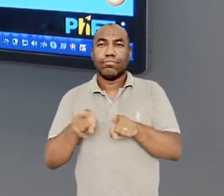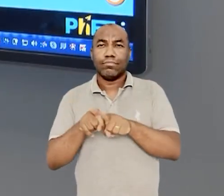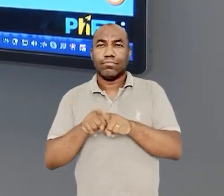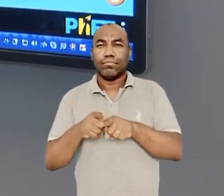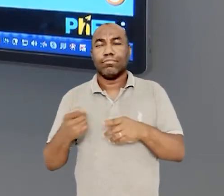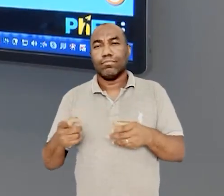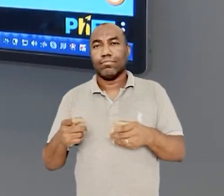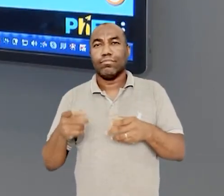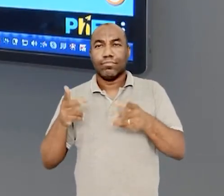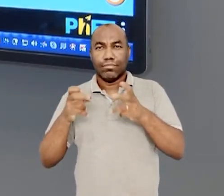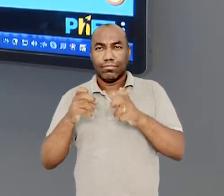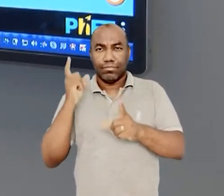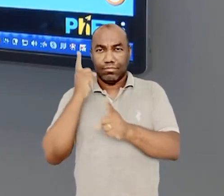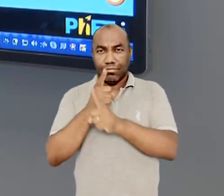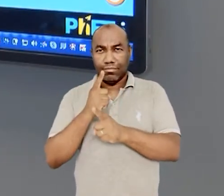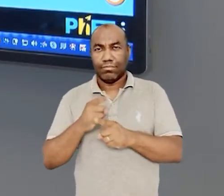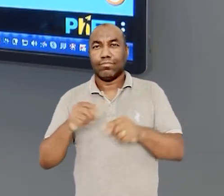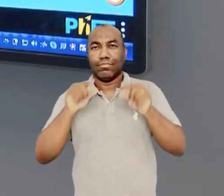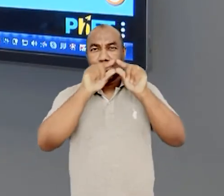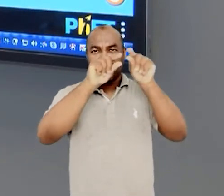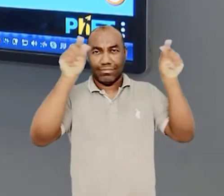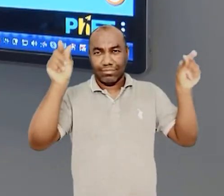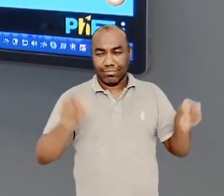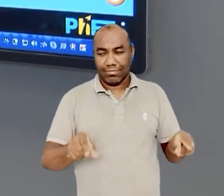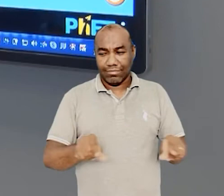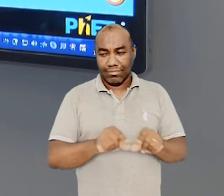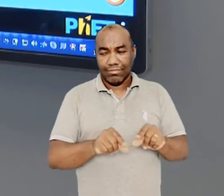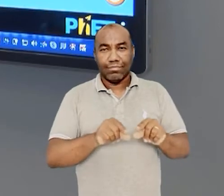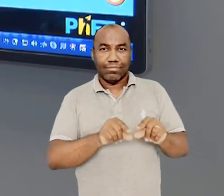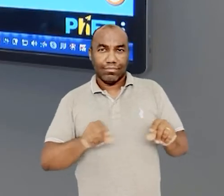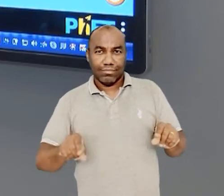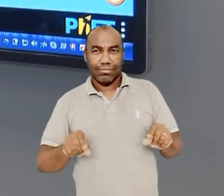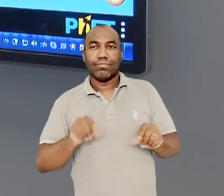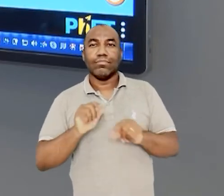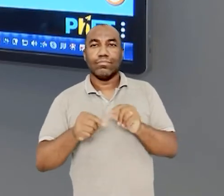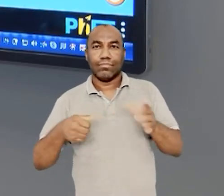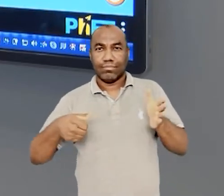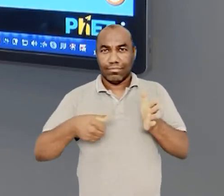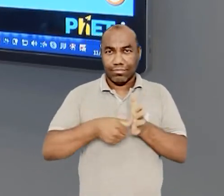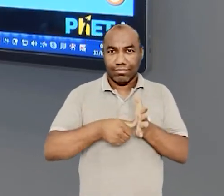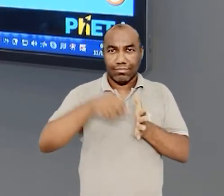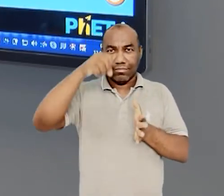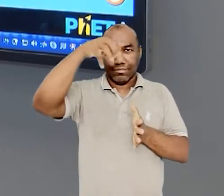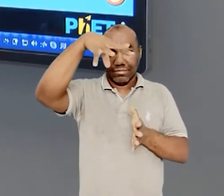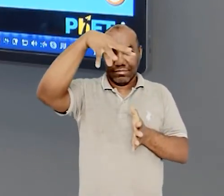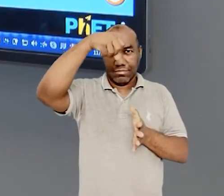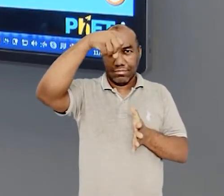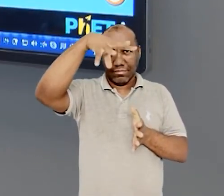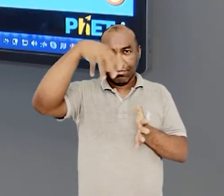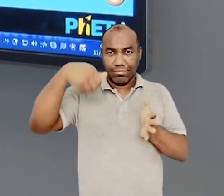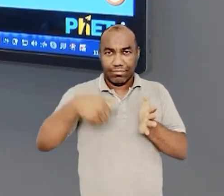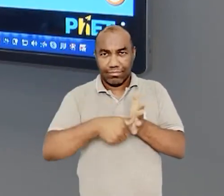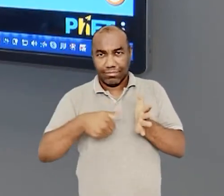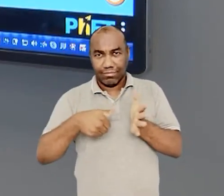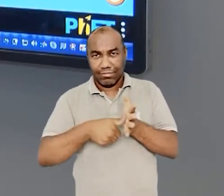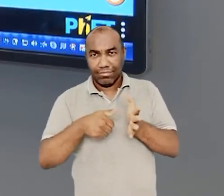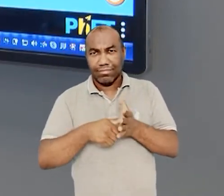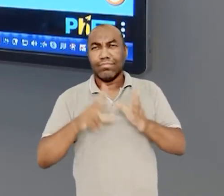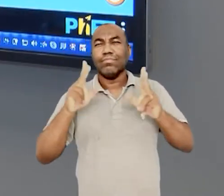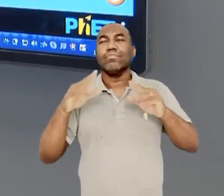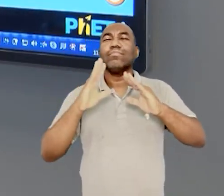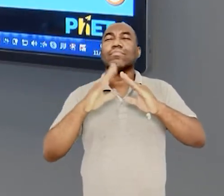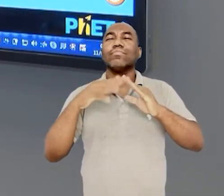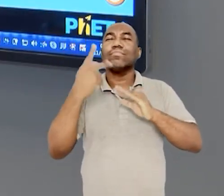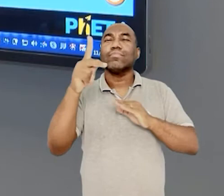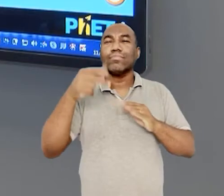aqui, veja, fechei o circuito, é uma chave liga, desliga. É um interruptor na